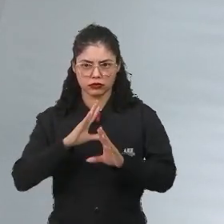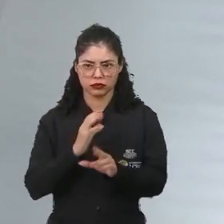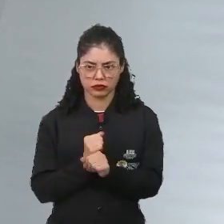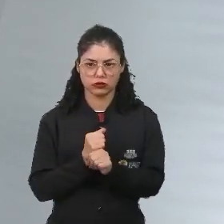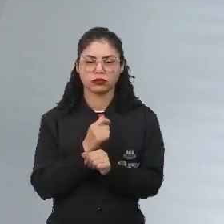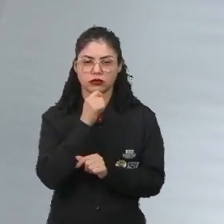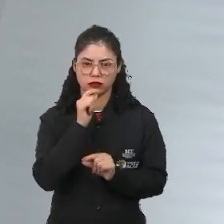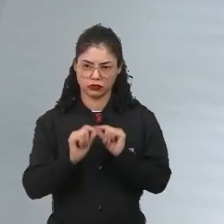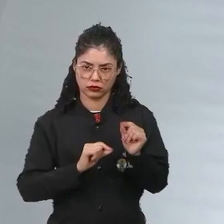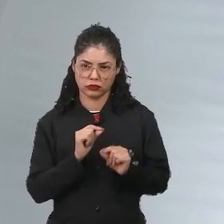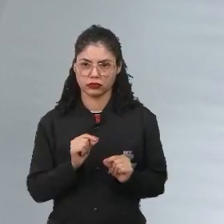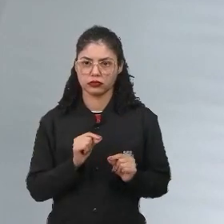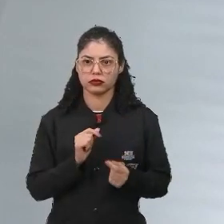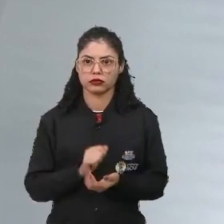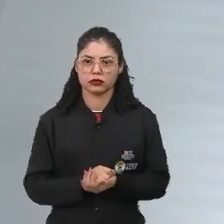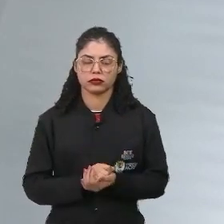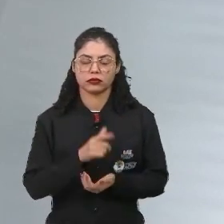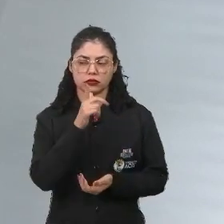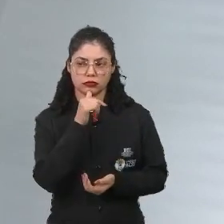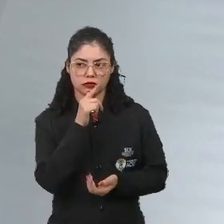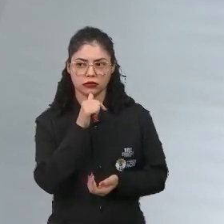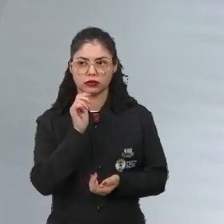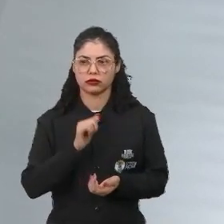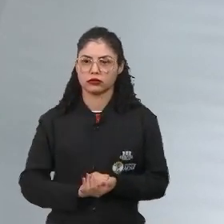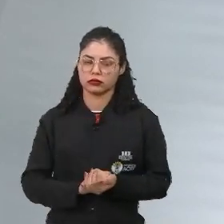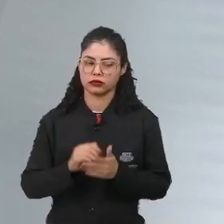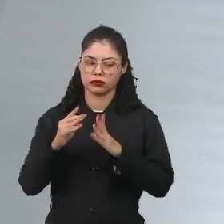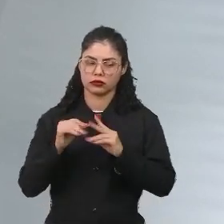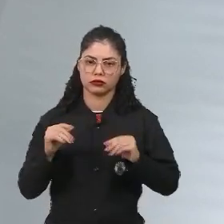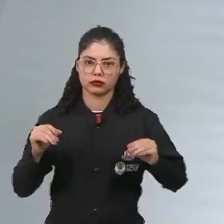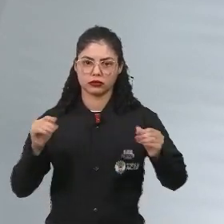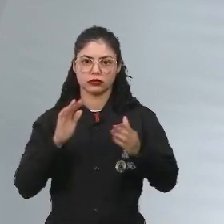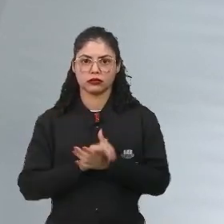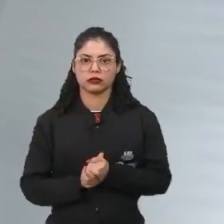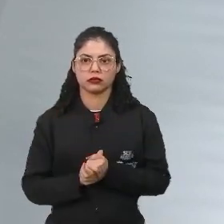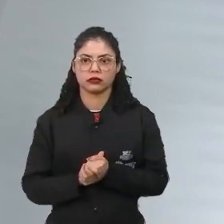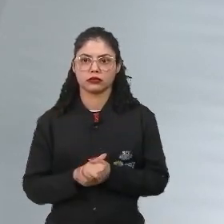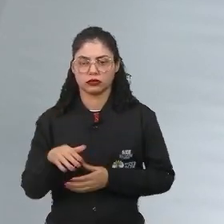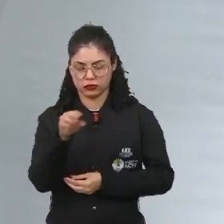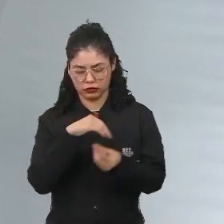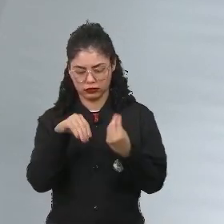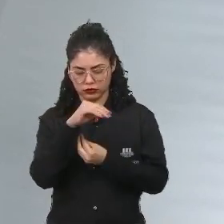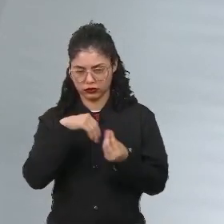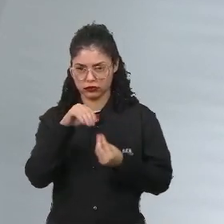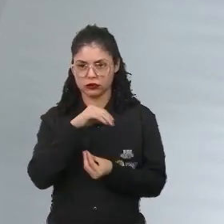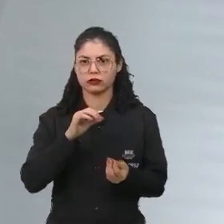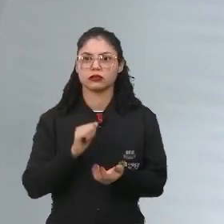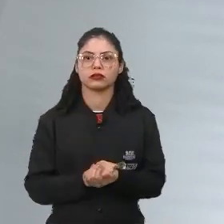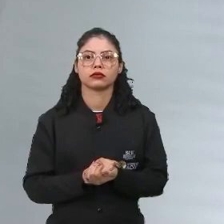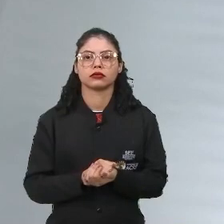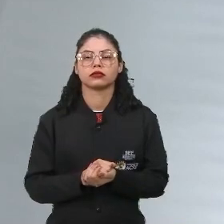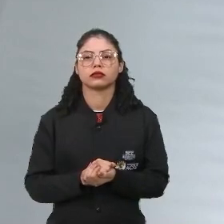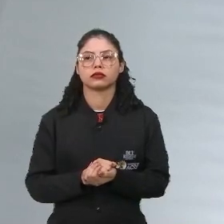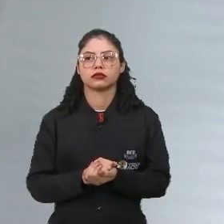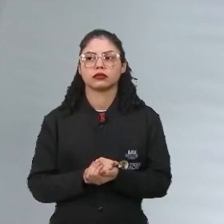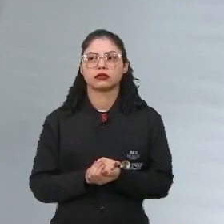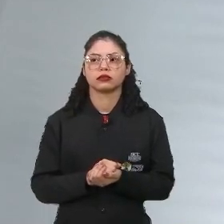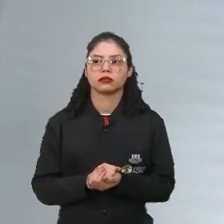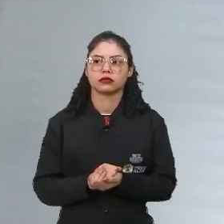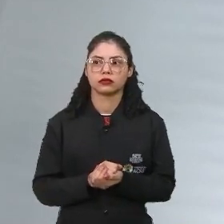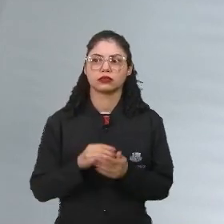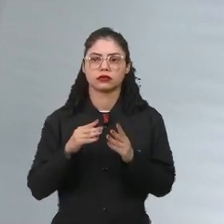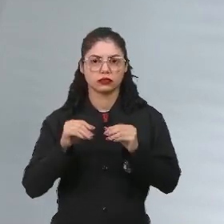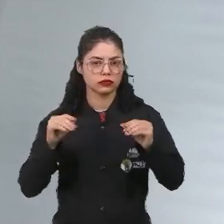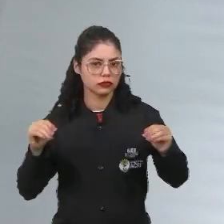nesse recipiente água e areia. Dei uma mexida, né, nessa